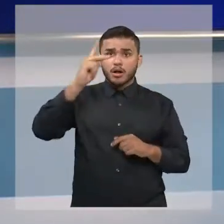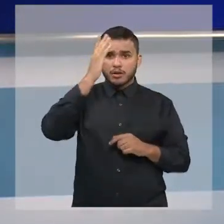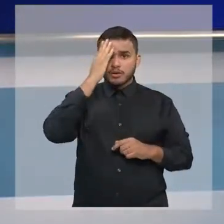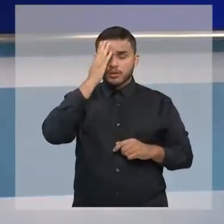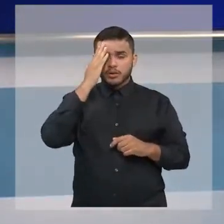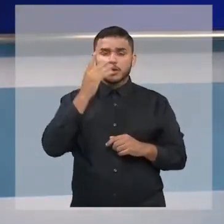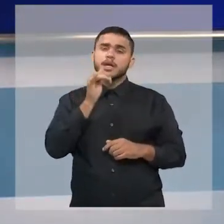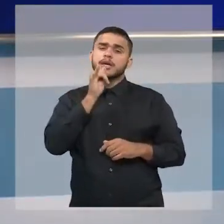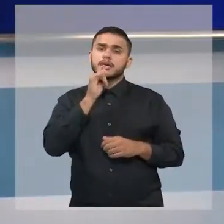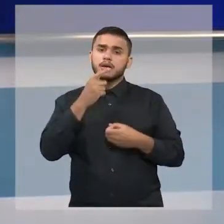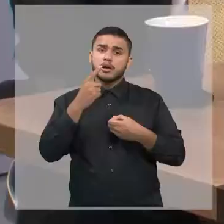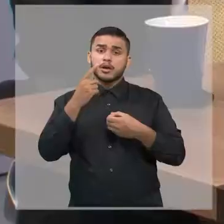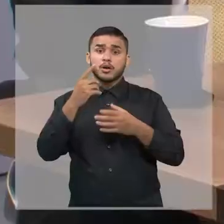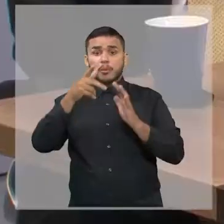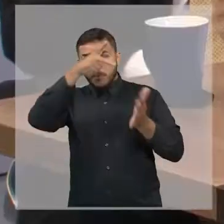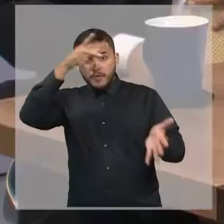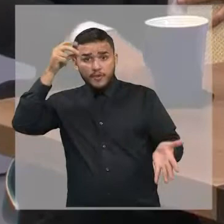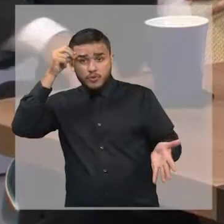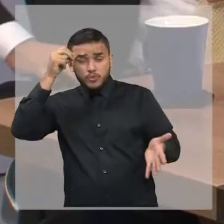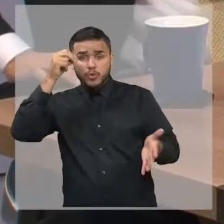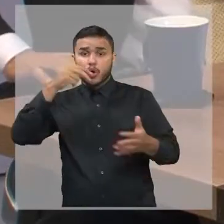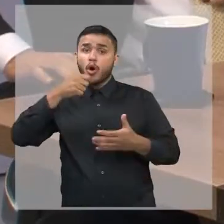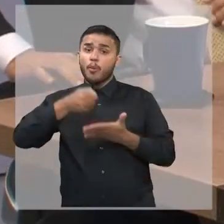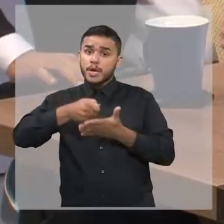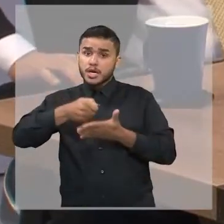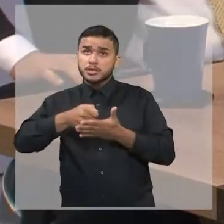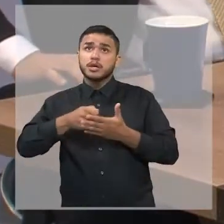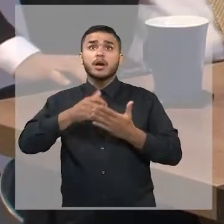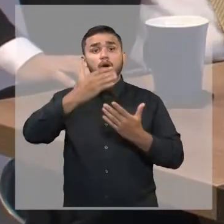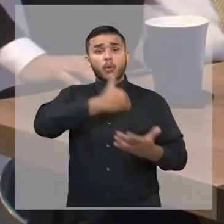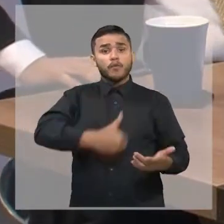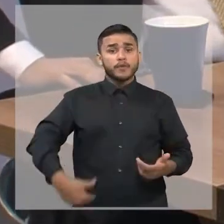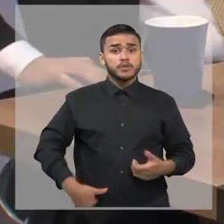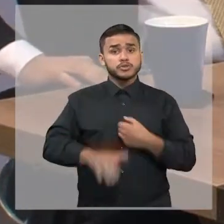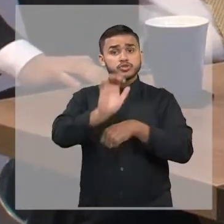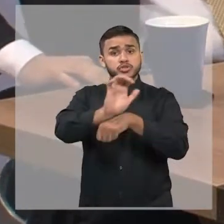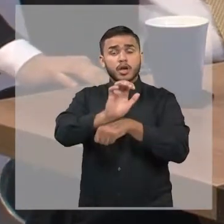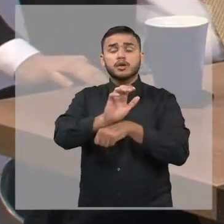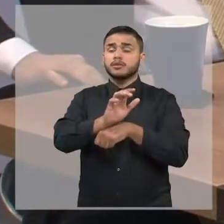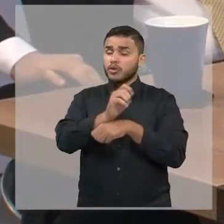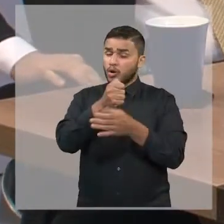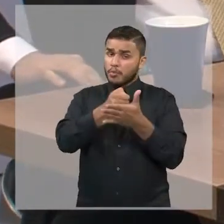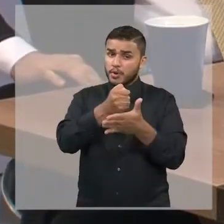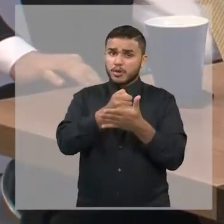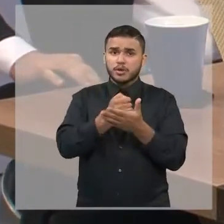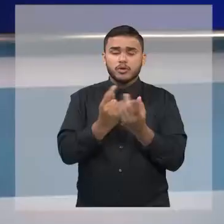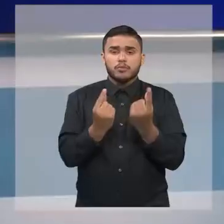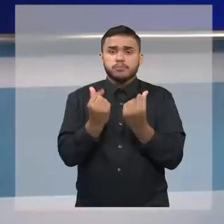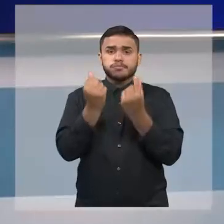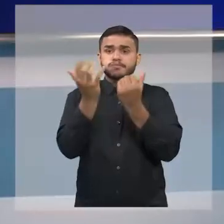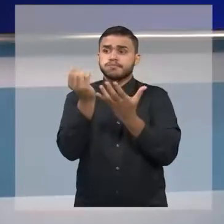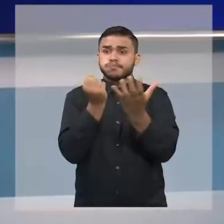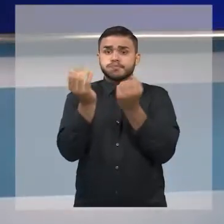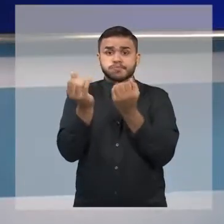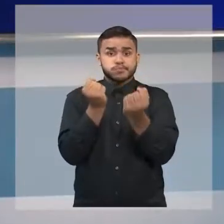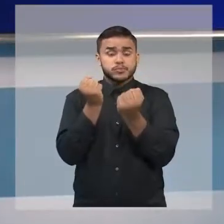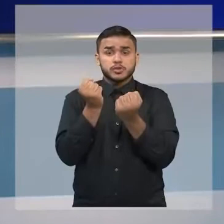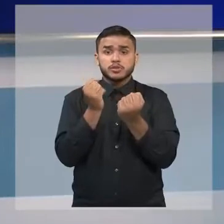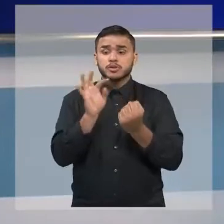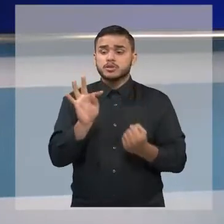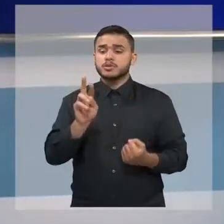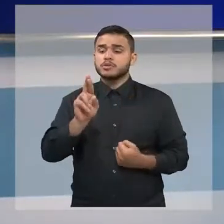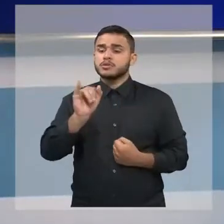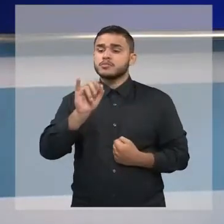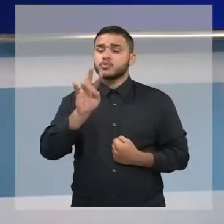foram tiradas do município e do Estado, tá? Bem como a repartição, a forma de arrecadação dos